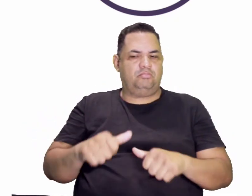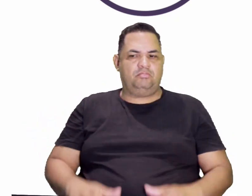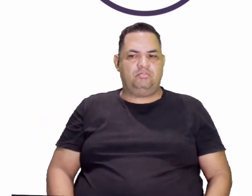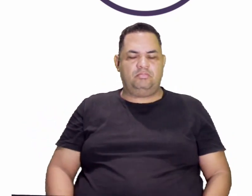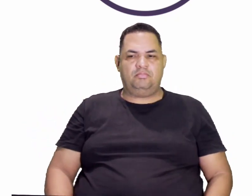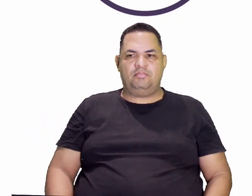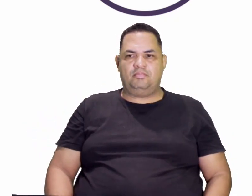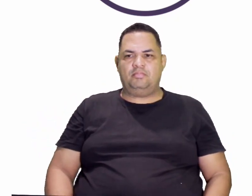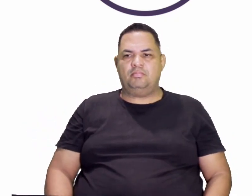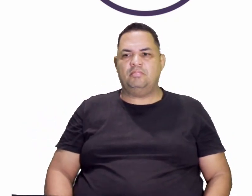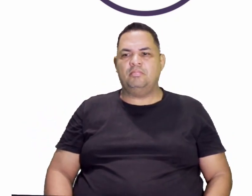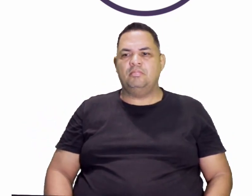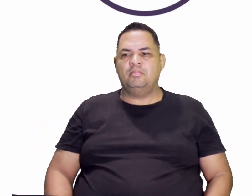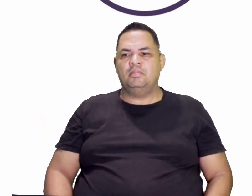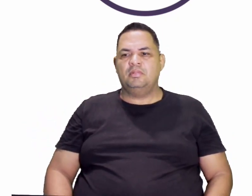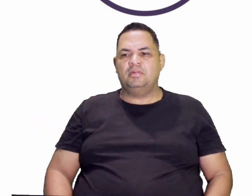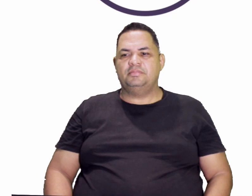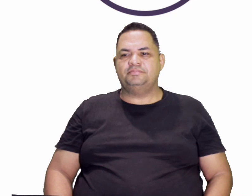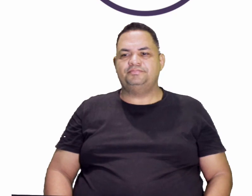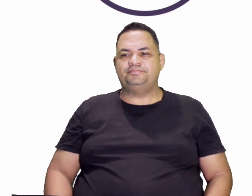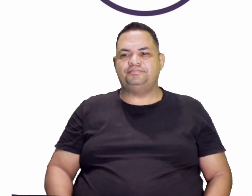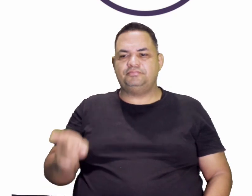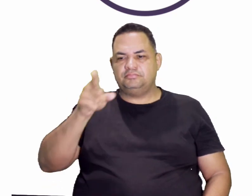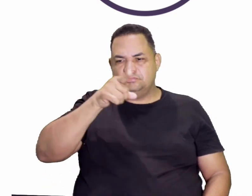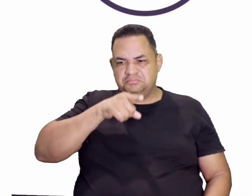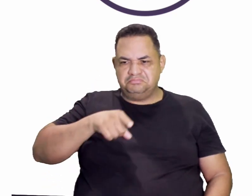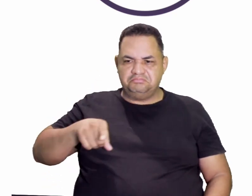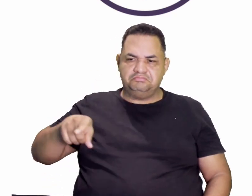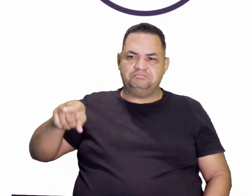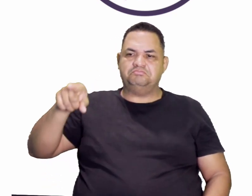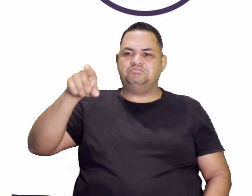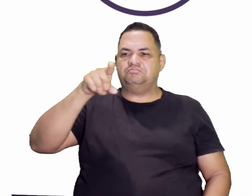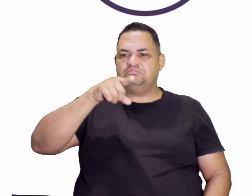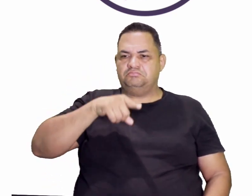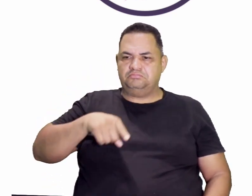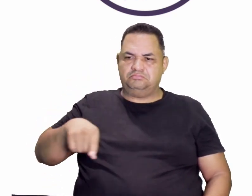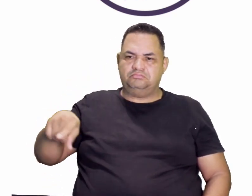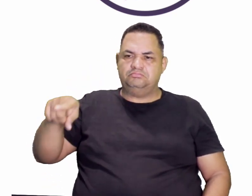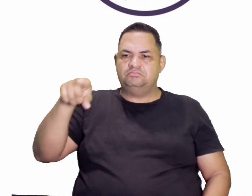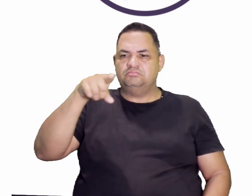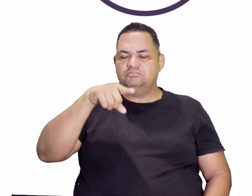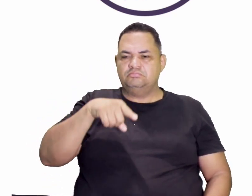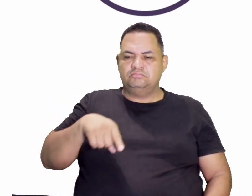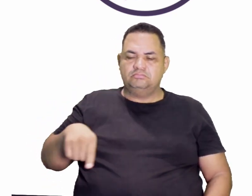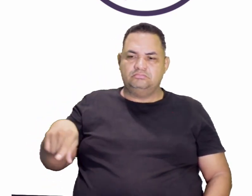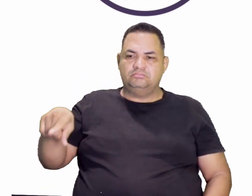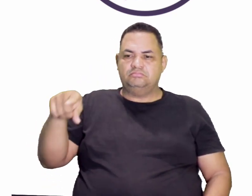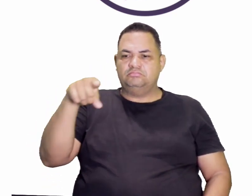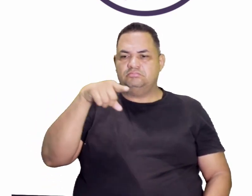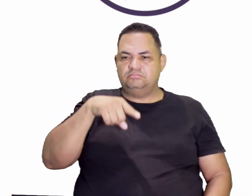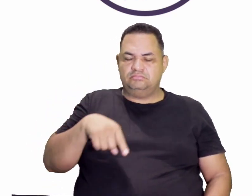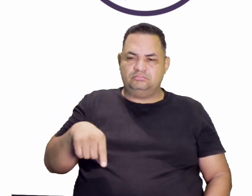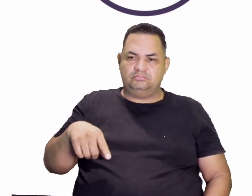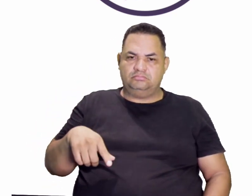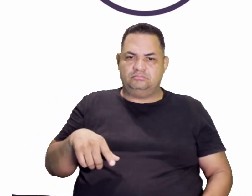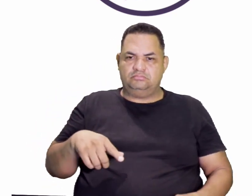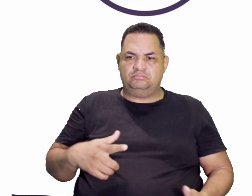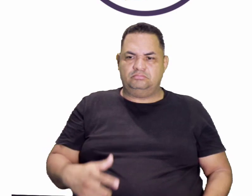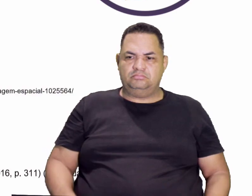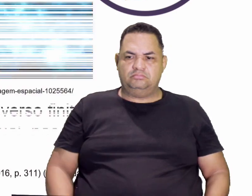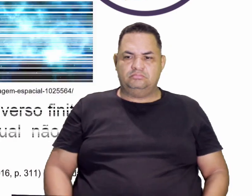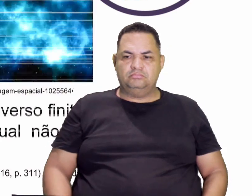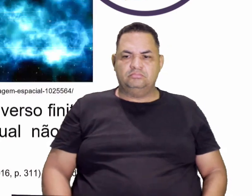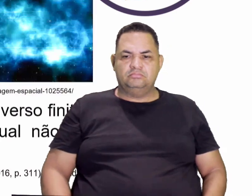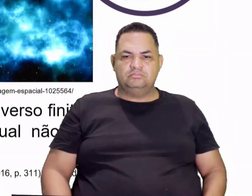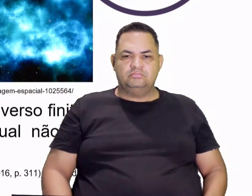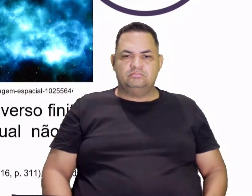ó. Ele sempre está, né? Ele volta para si. Sempre está circulando. Então, o círculo é